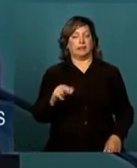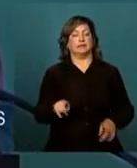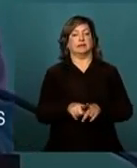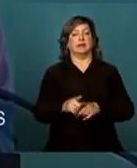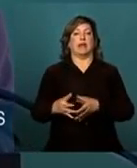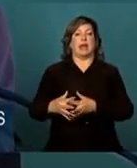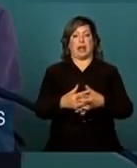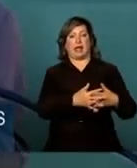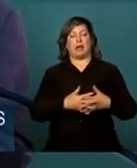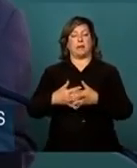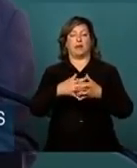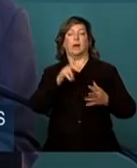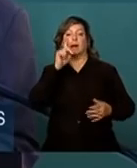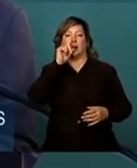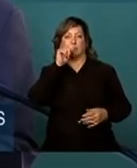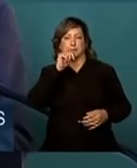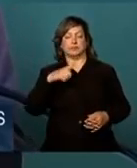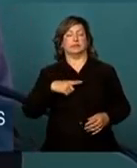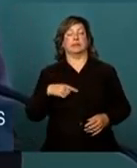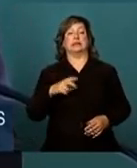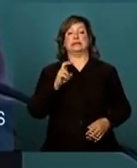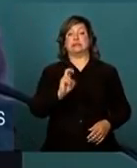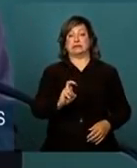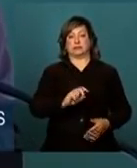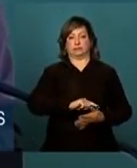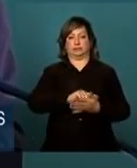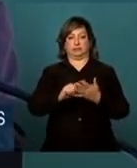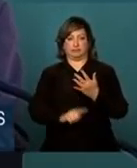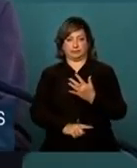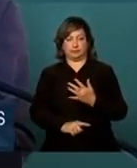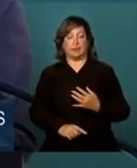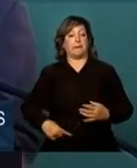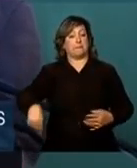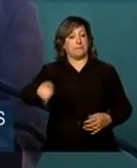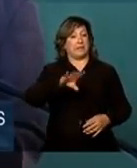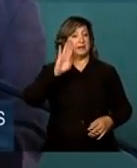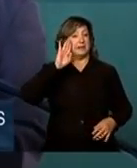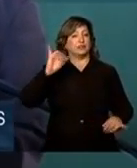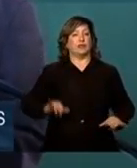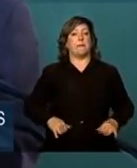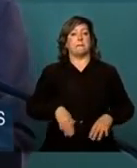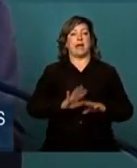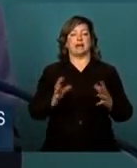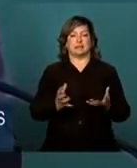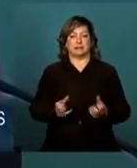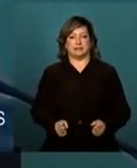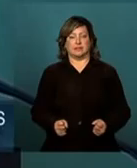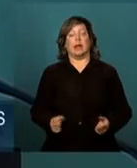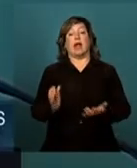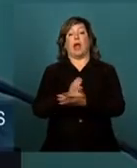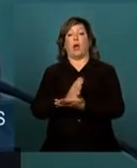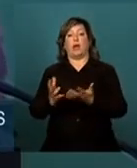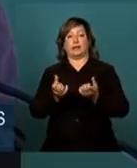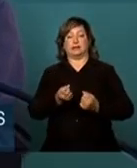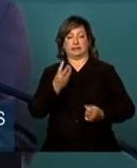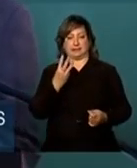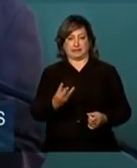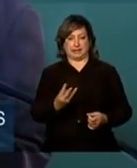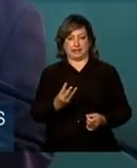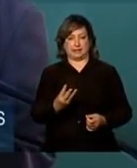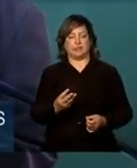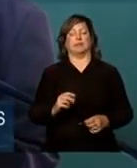Então, nesses municípios são cinco equipamentos. Para os municípios que recebem três equipamentos, o governo federal,